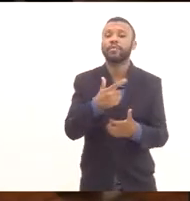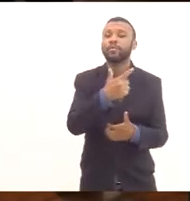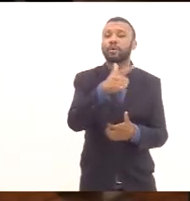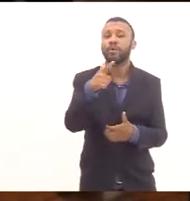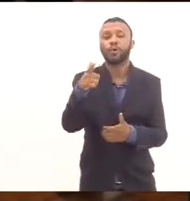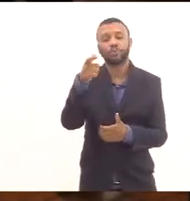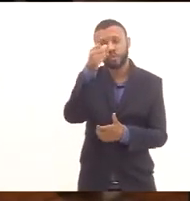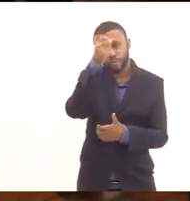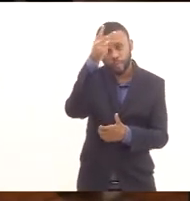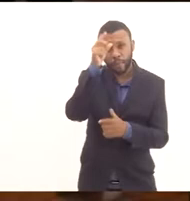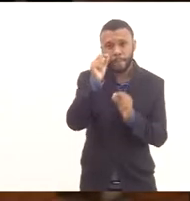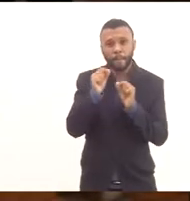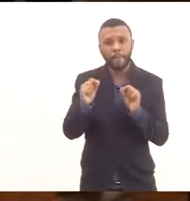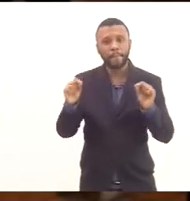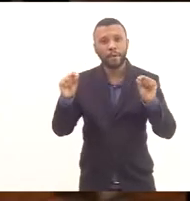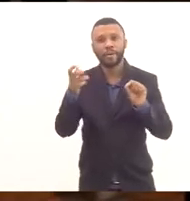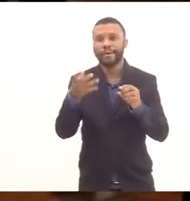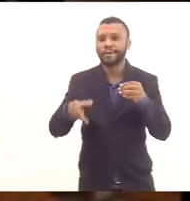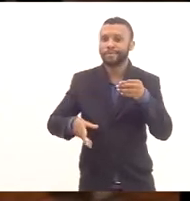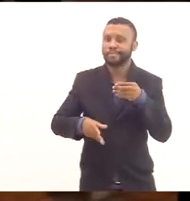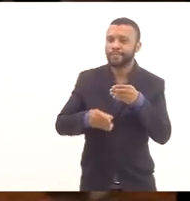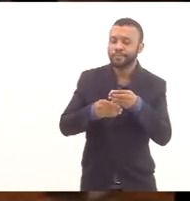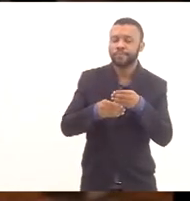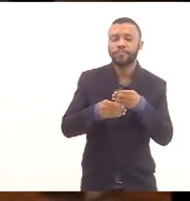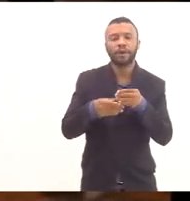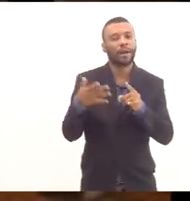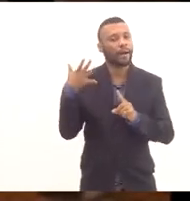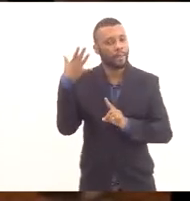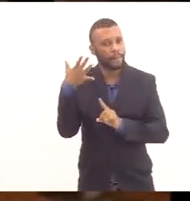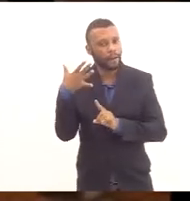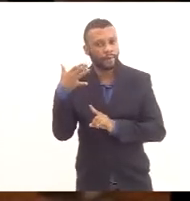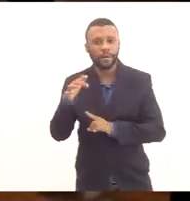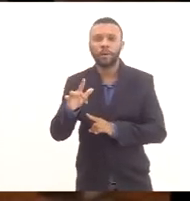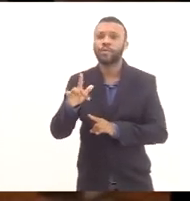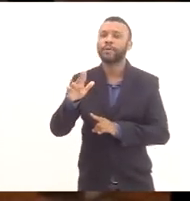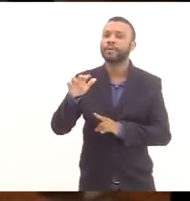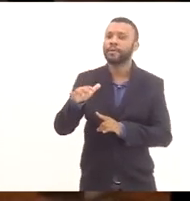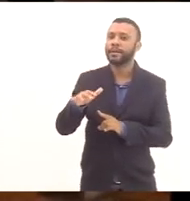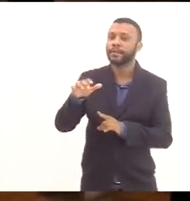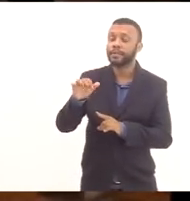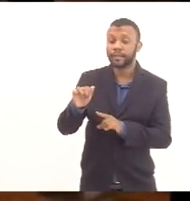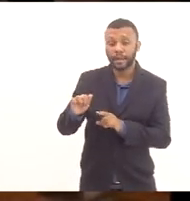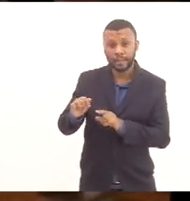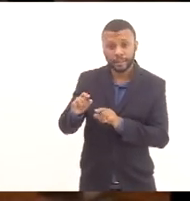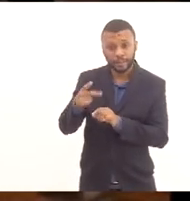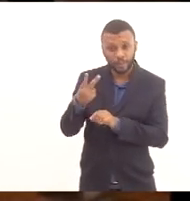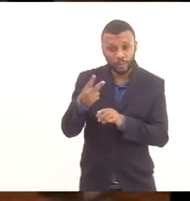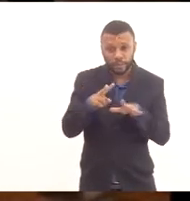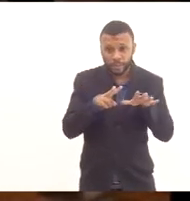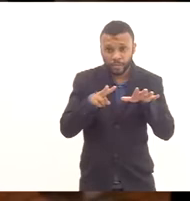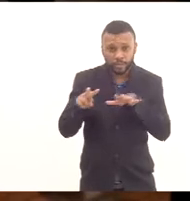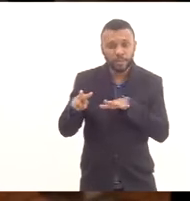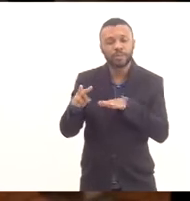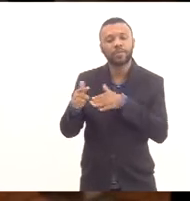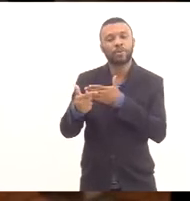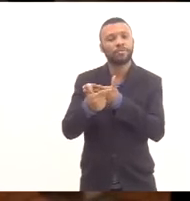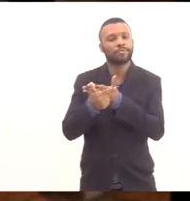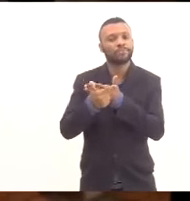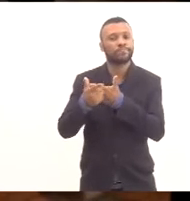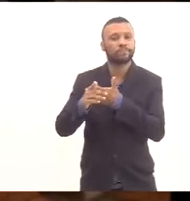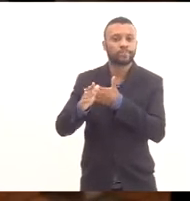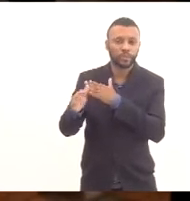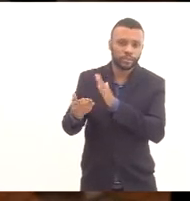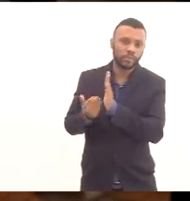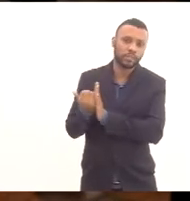queria ratificar as palavras da Luciana realmente é durante esses primeiros dias de trabalho nessas duas semanas eu assumir no